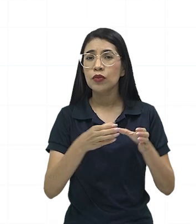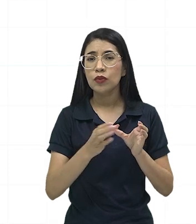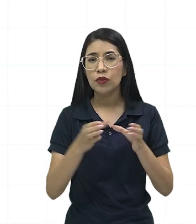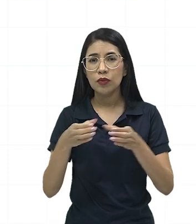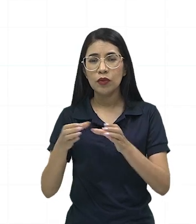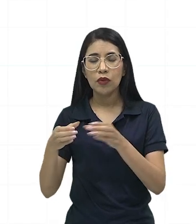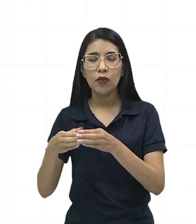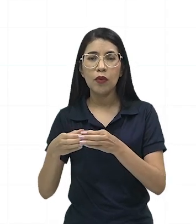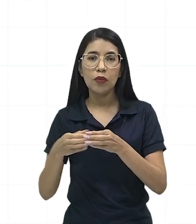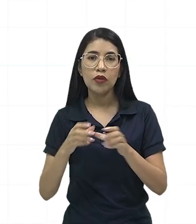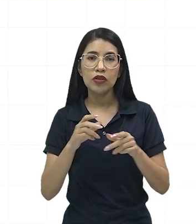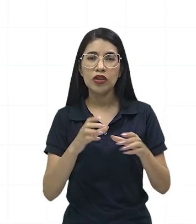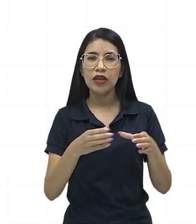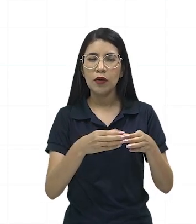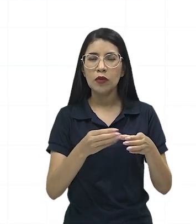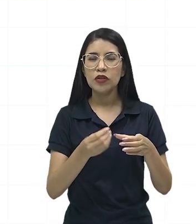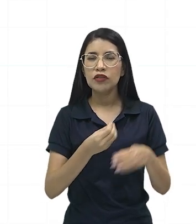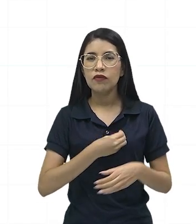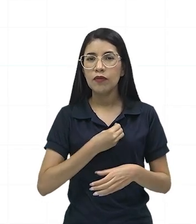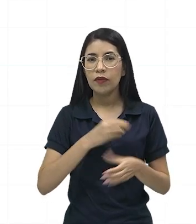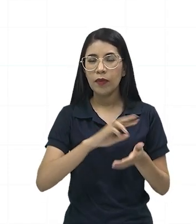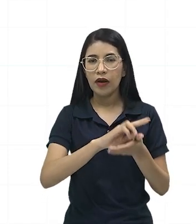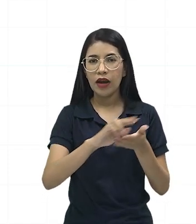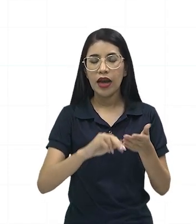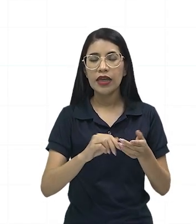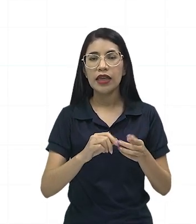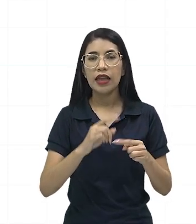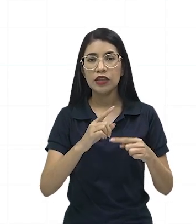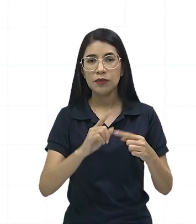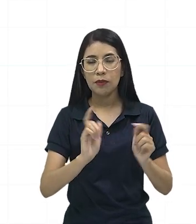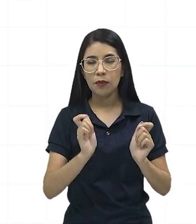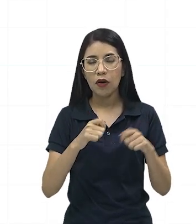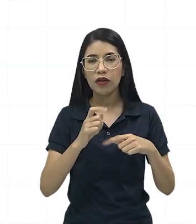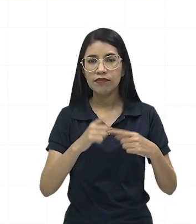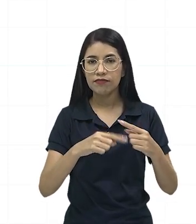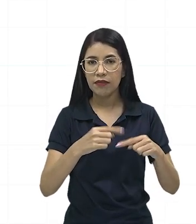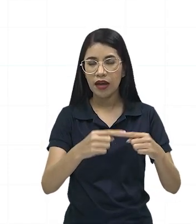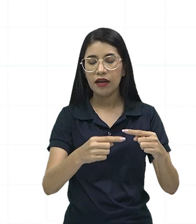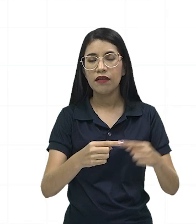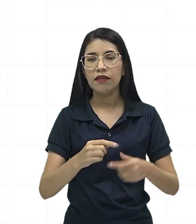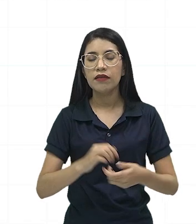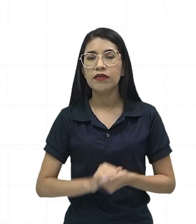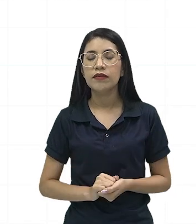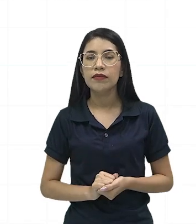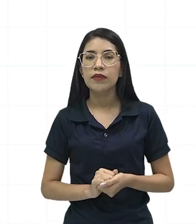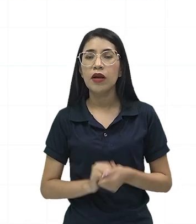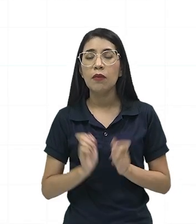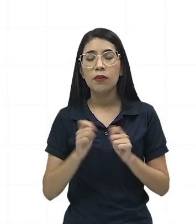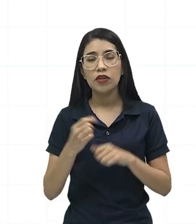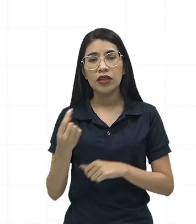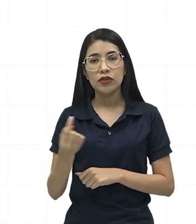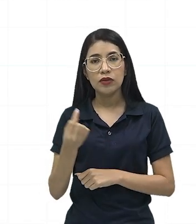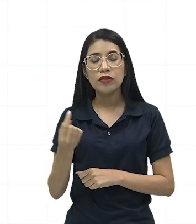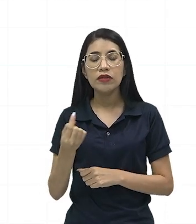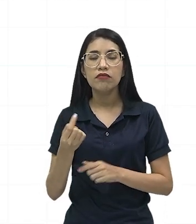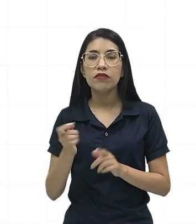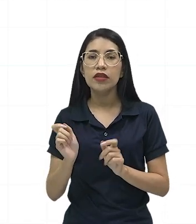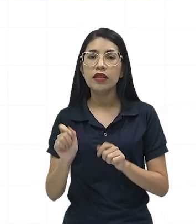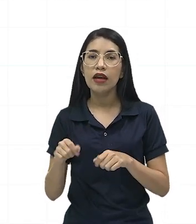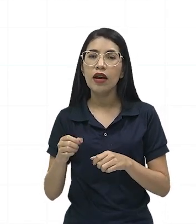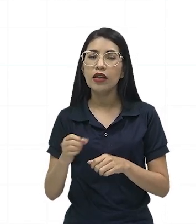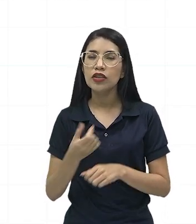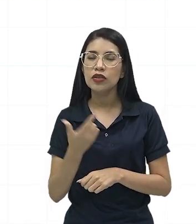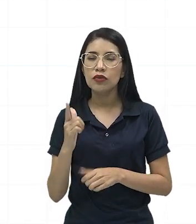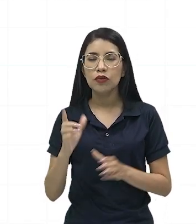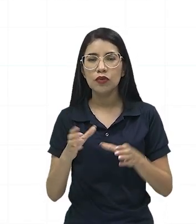populações naturais que se cruzam entre si ou potencialmente se cruzam, estando isolados reprodutivamente de